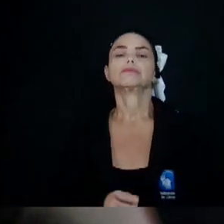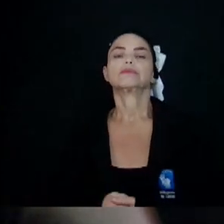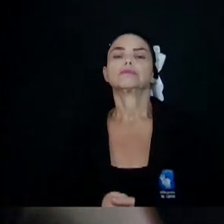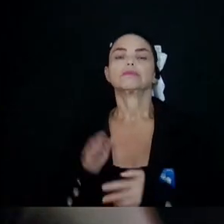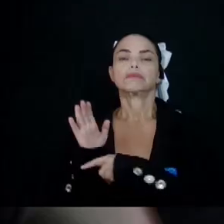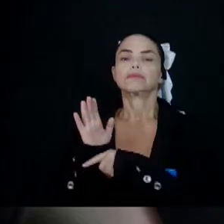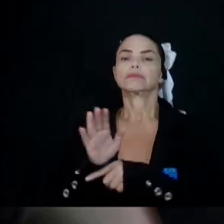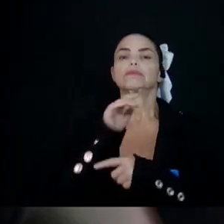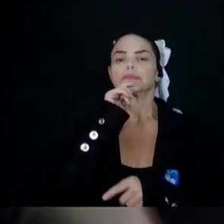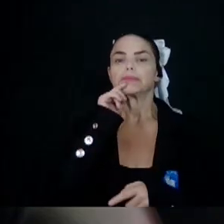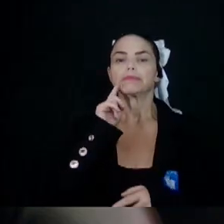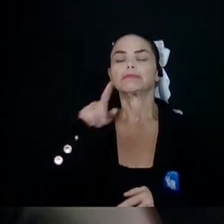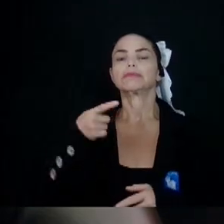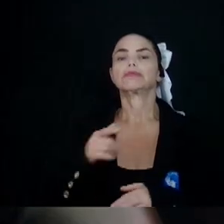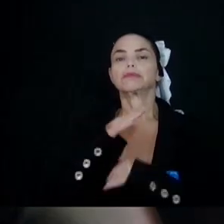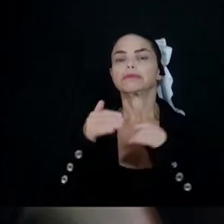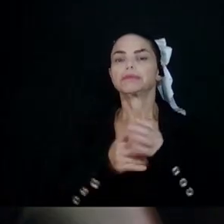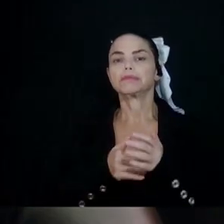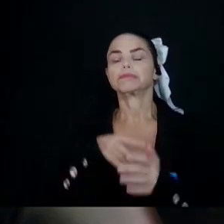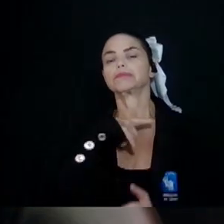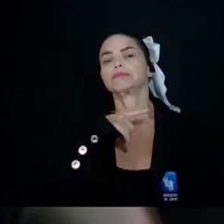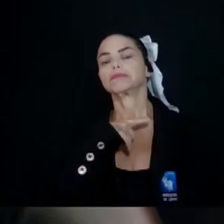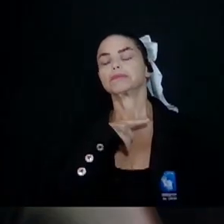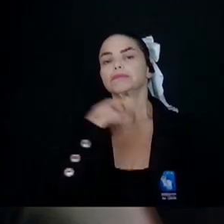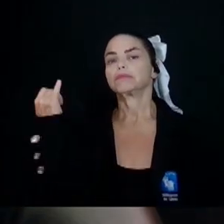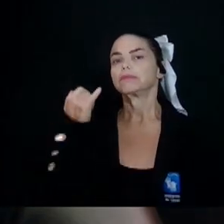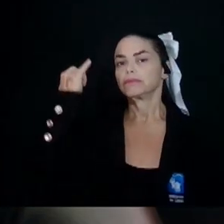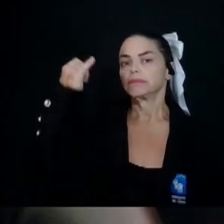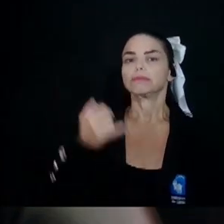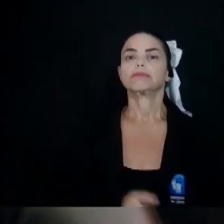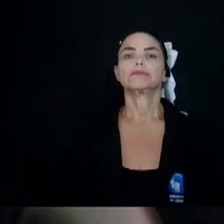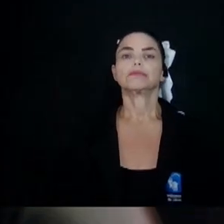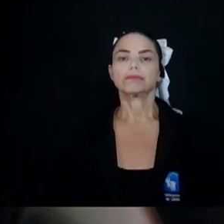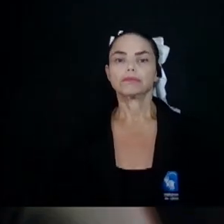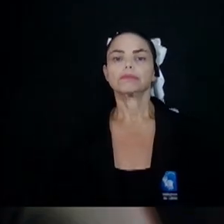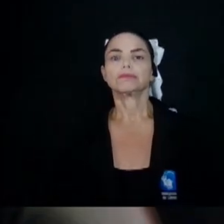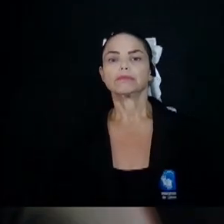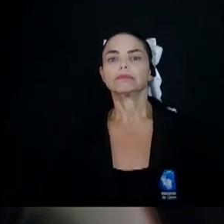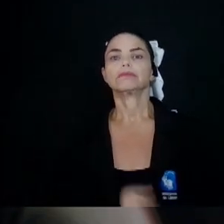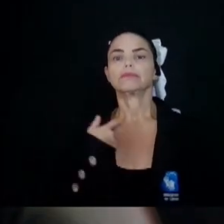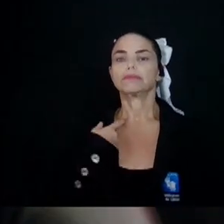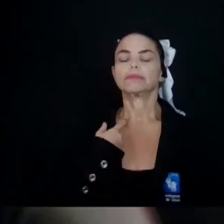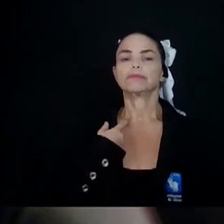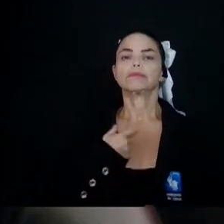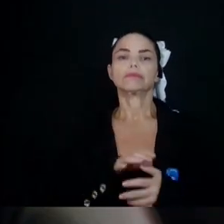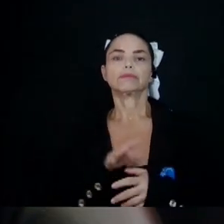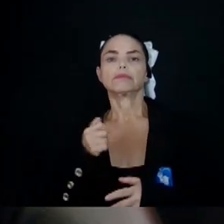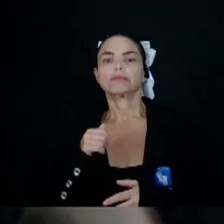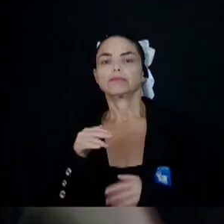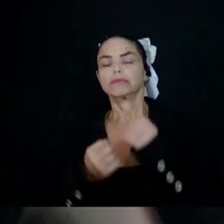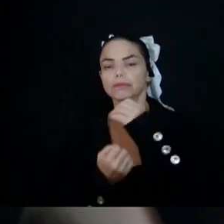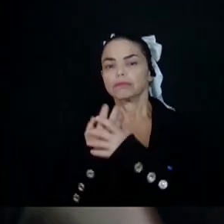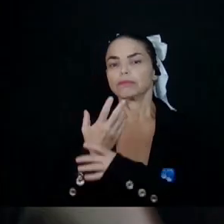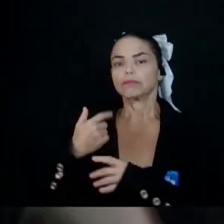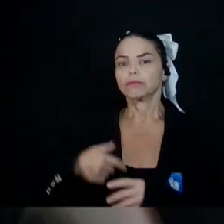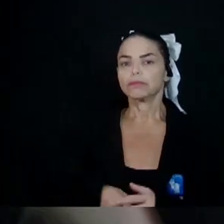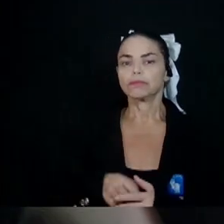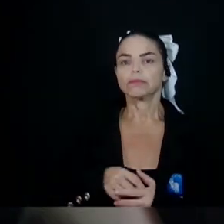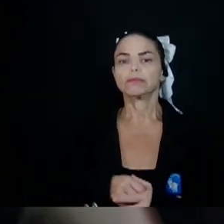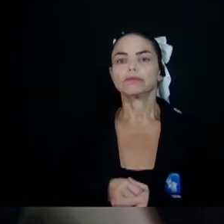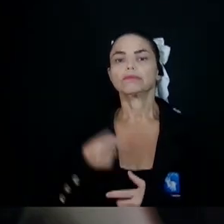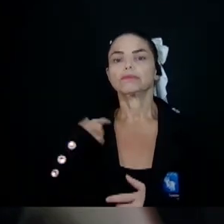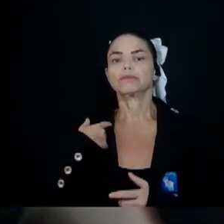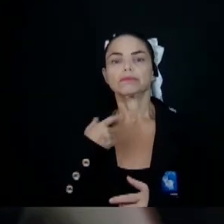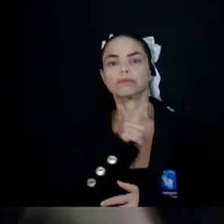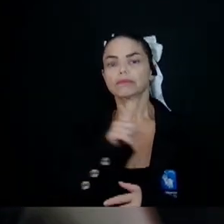porque além de tudo isso, tem uma coisa muito importante que é o ócio criativo, Sim. que as crianças e os adolescentes não